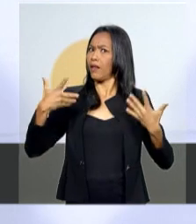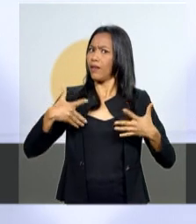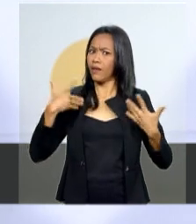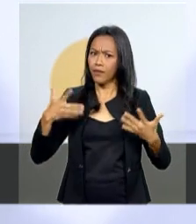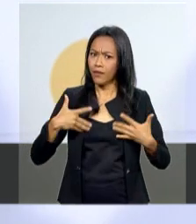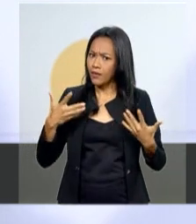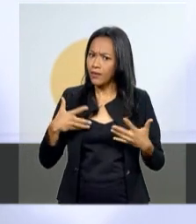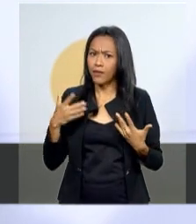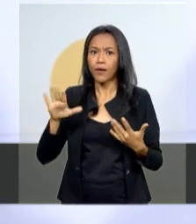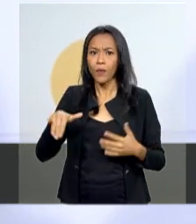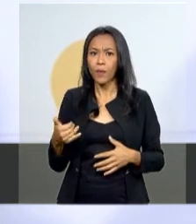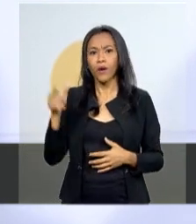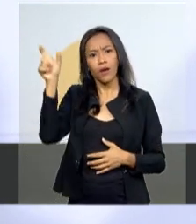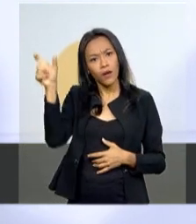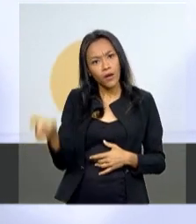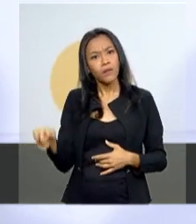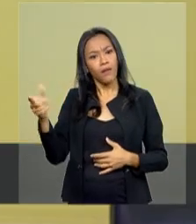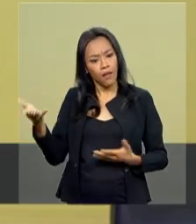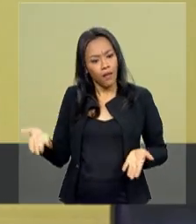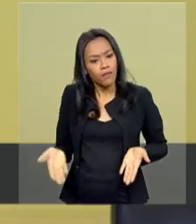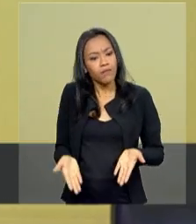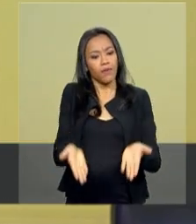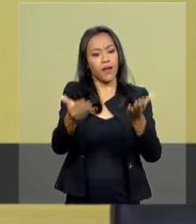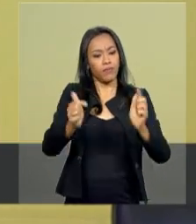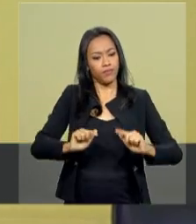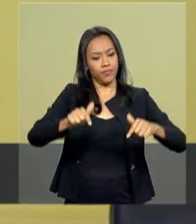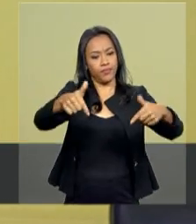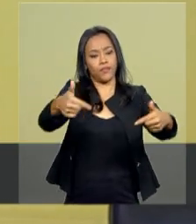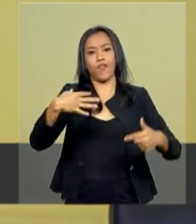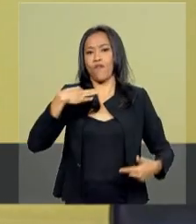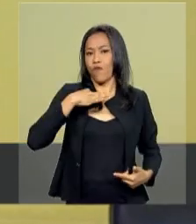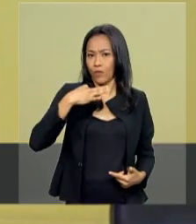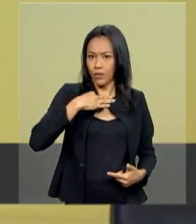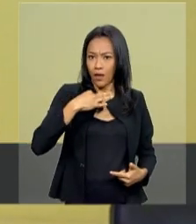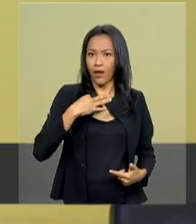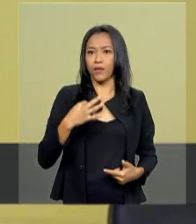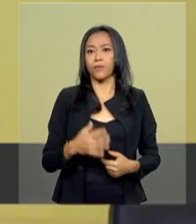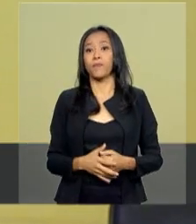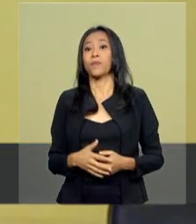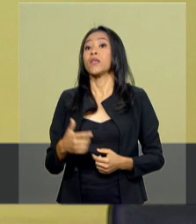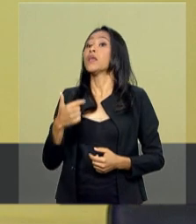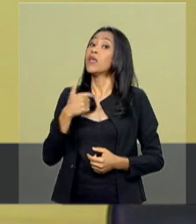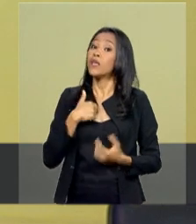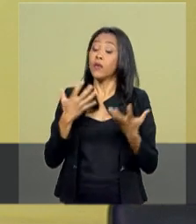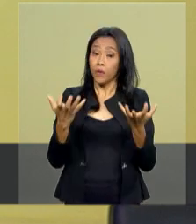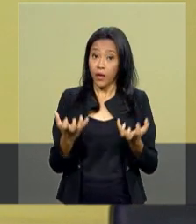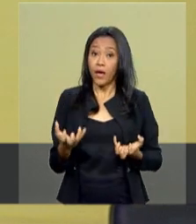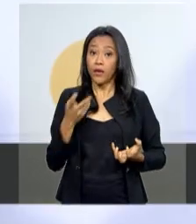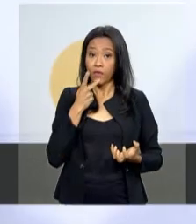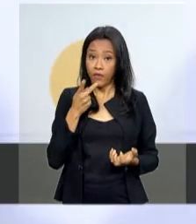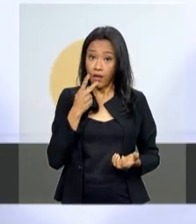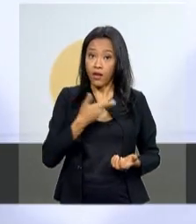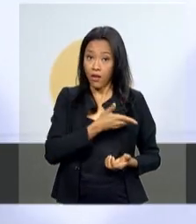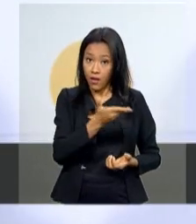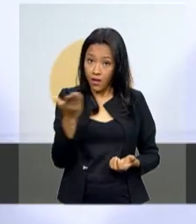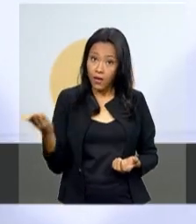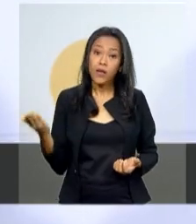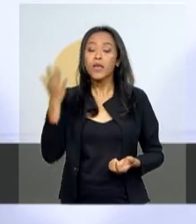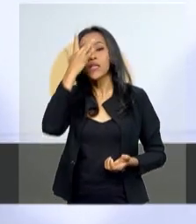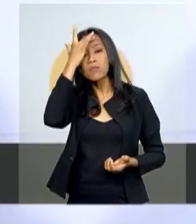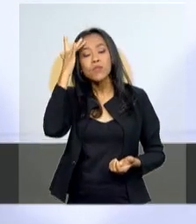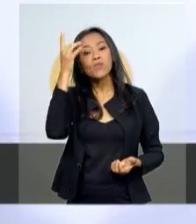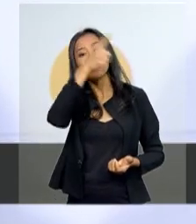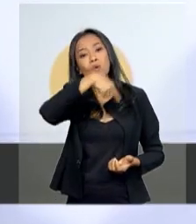quando faz quando pratica esses atos de modo que eu quero dizer com isto que os voluntários também